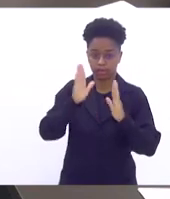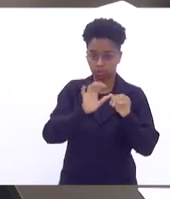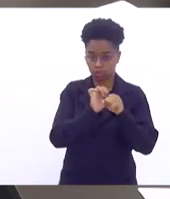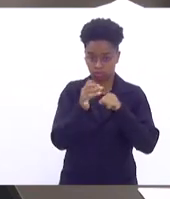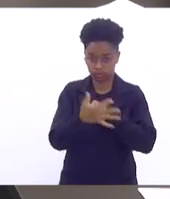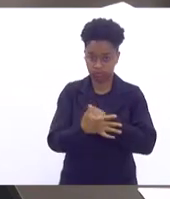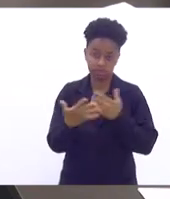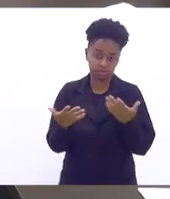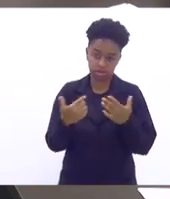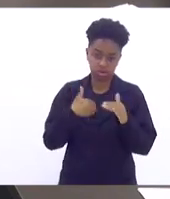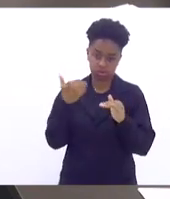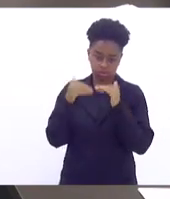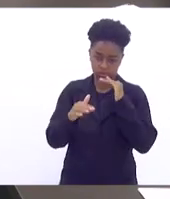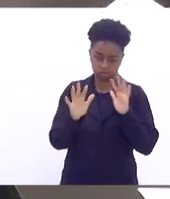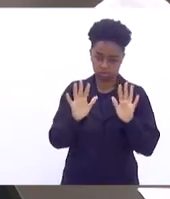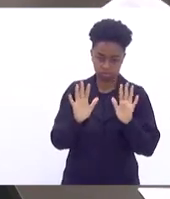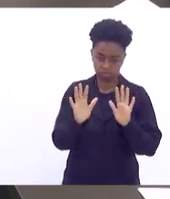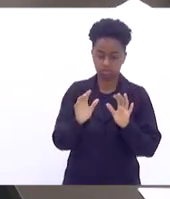nada